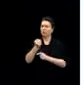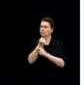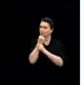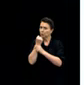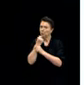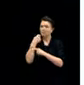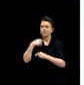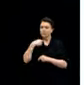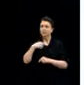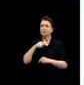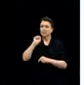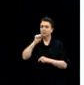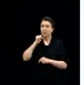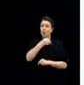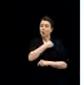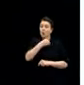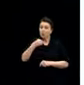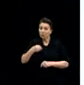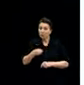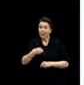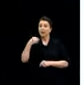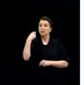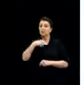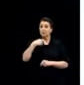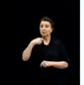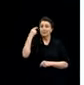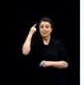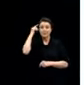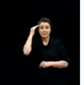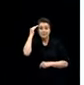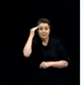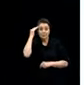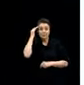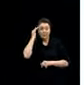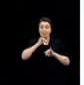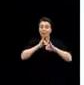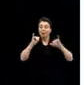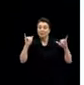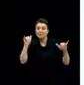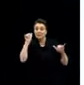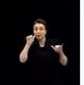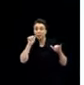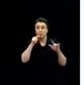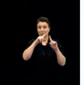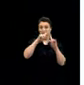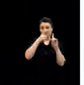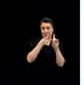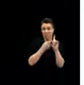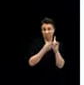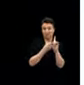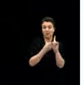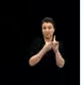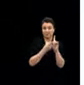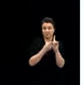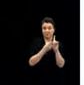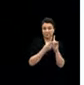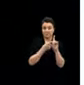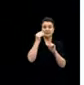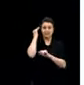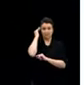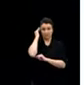tomar. Então, o médico ele tem que ser consultado e vai ali estar avaliando quais são as vacinas que a gestante deve